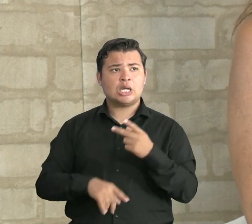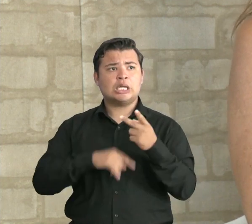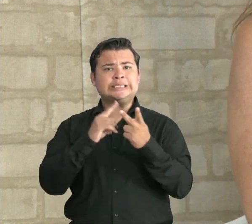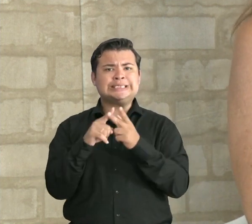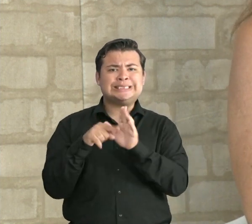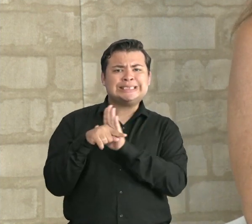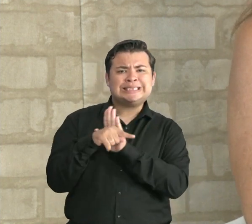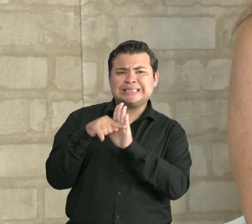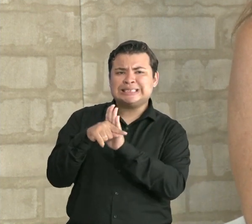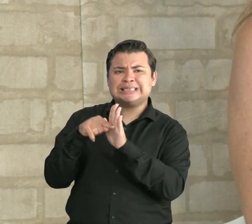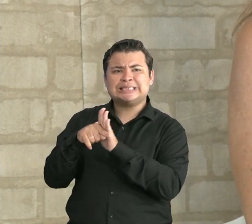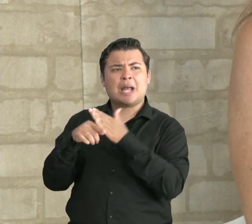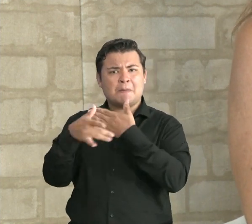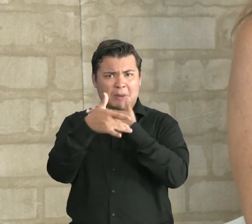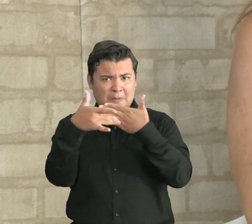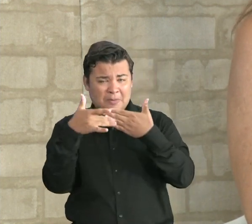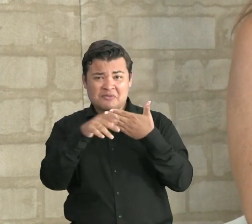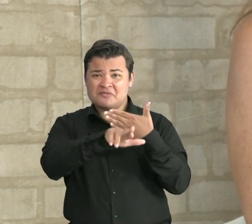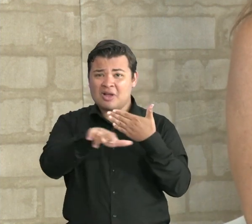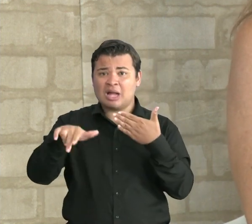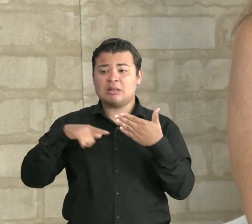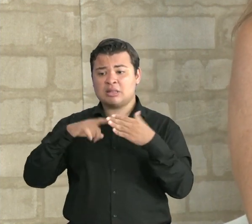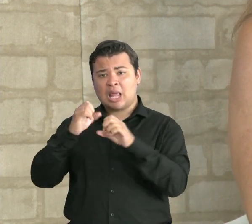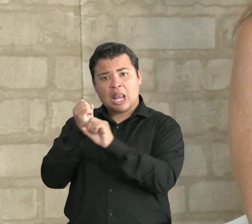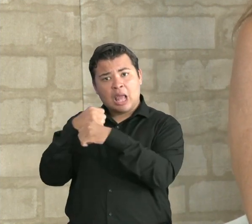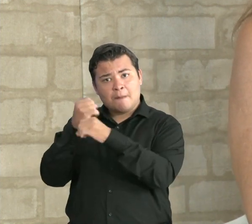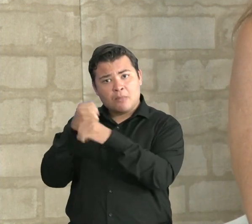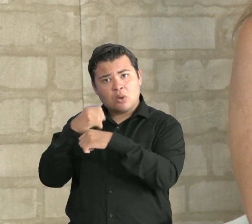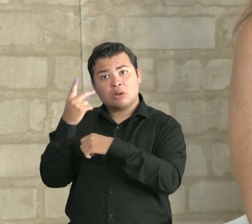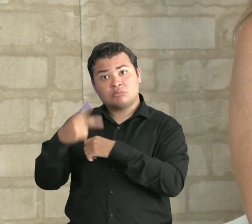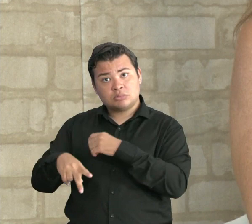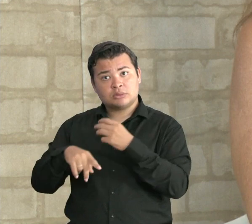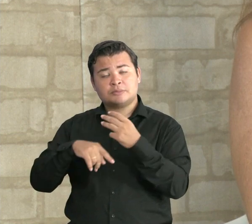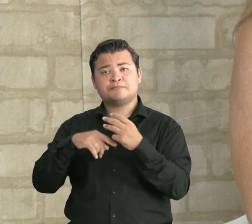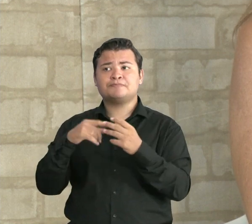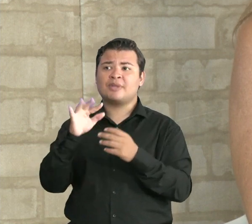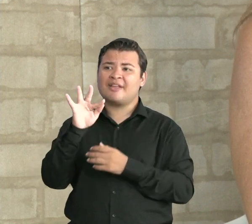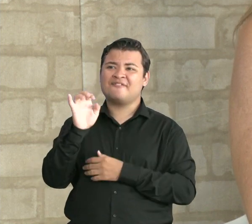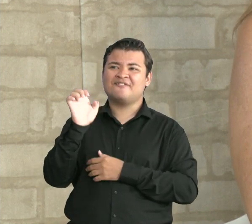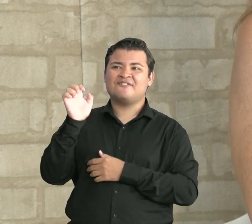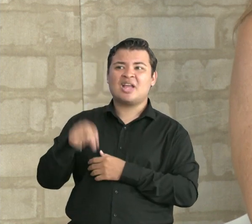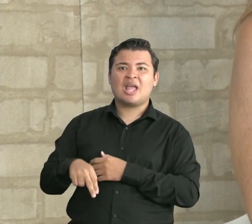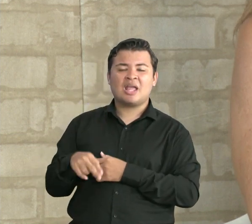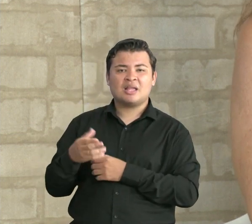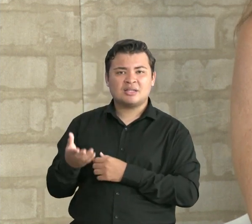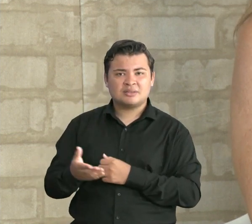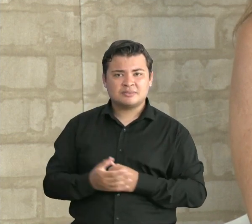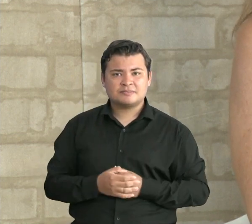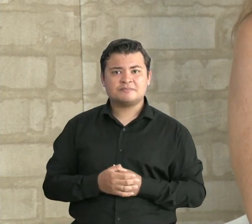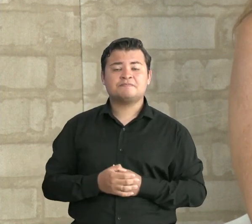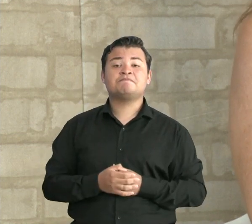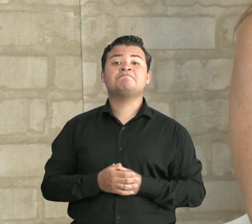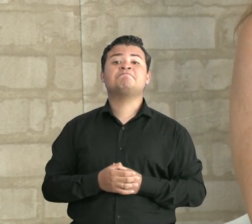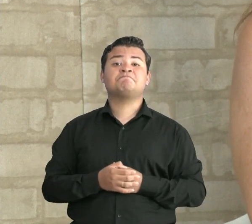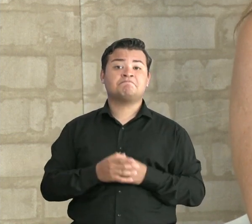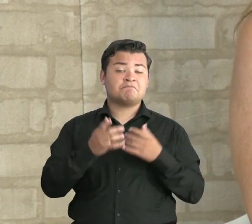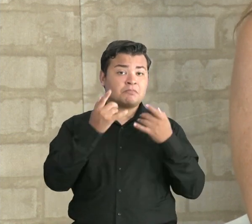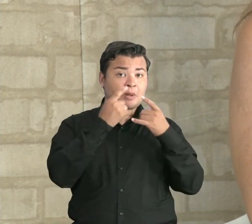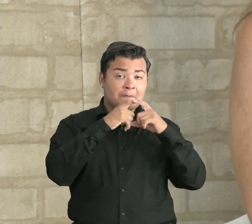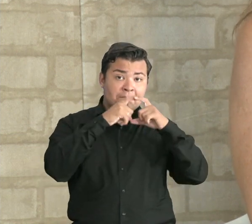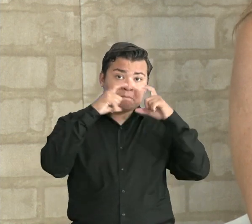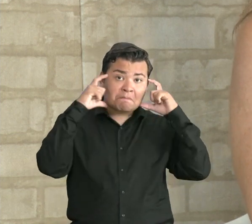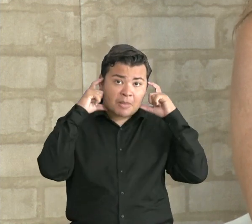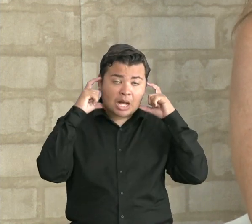rapidez, o laboratório que está em funcionamento, a própria FEM ali. Então, assim, máscaras, enfim,